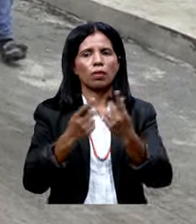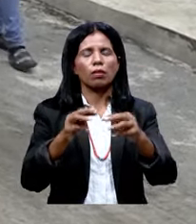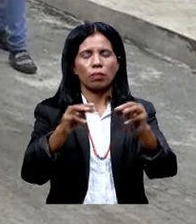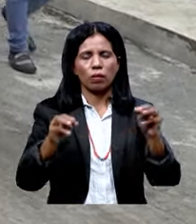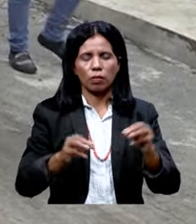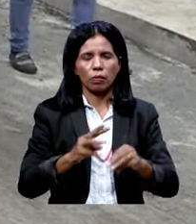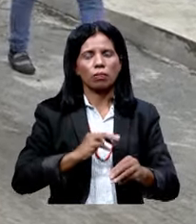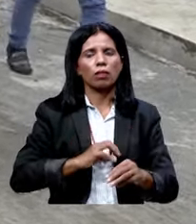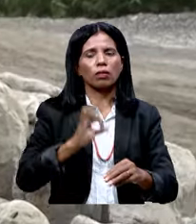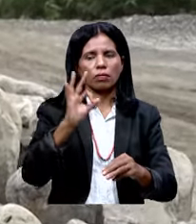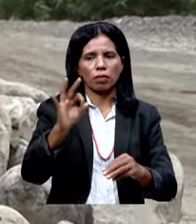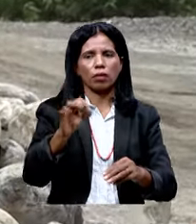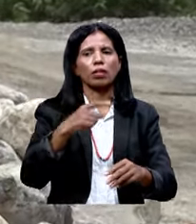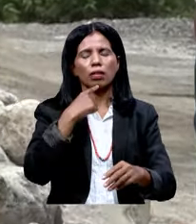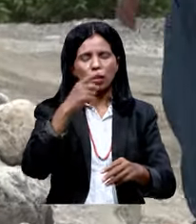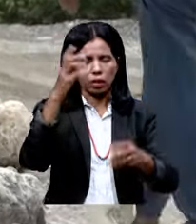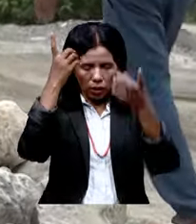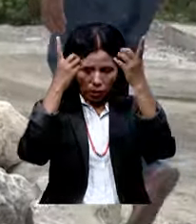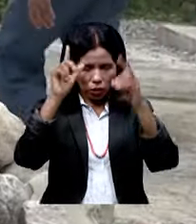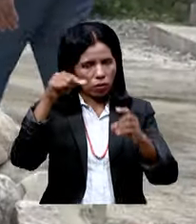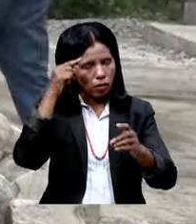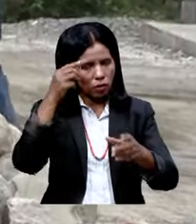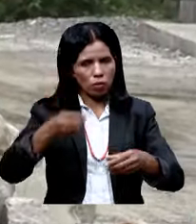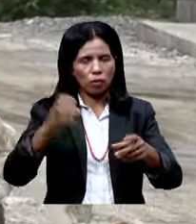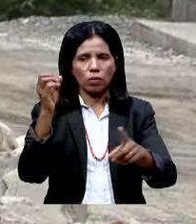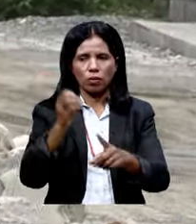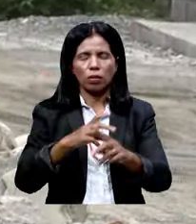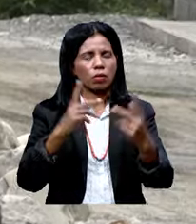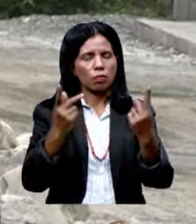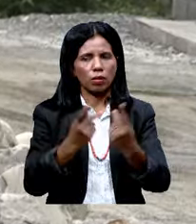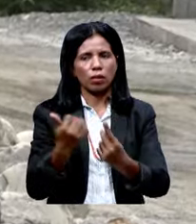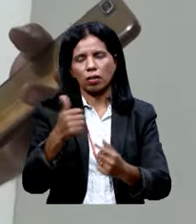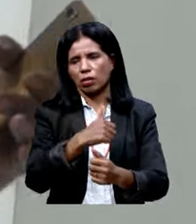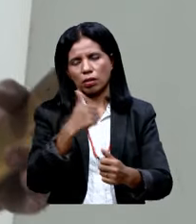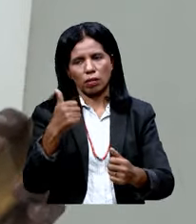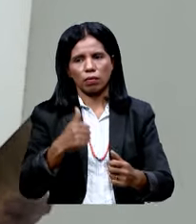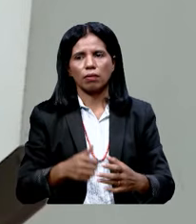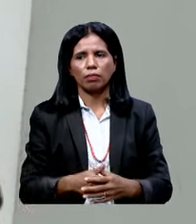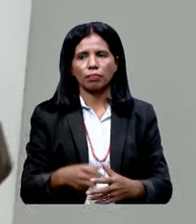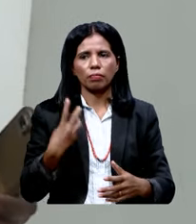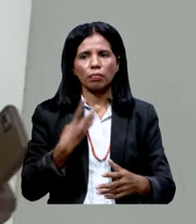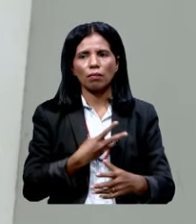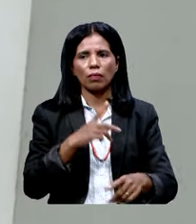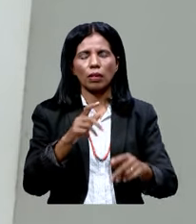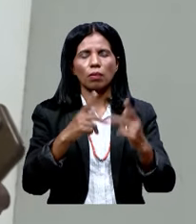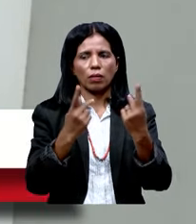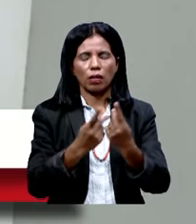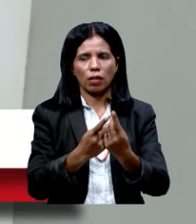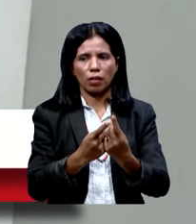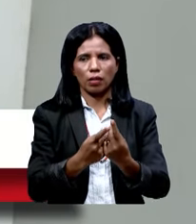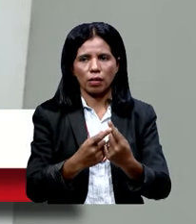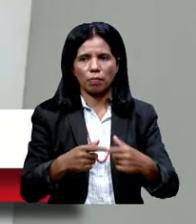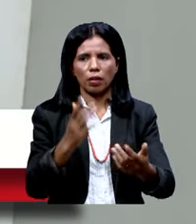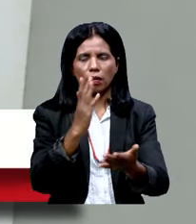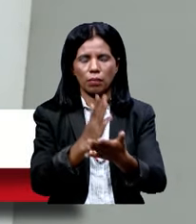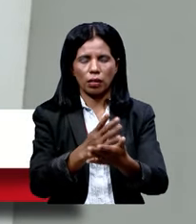Manufai, aceita o decisão governian no nível for oportunidade para a companhia local Sirseluk. Ita la bele empregador ida ba empresário ida ba impede ela